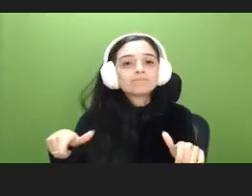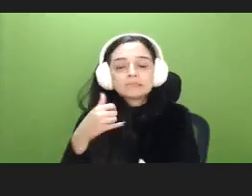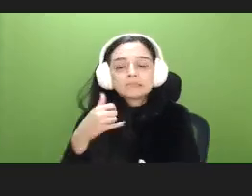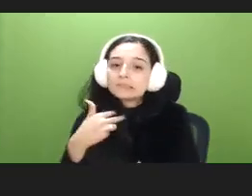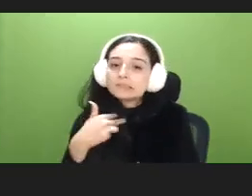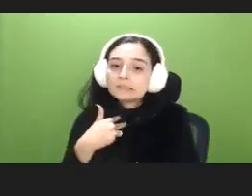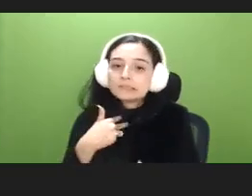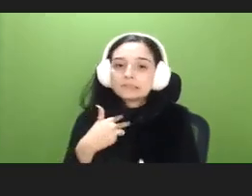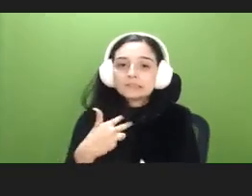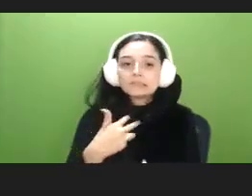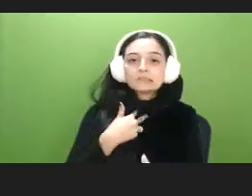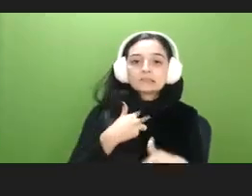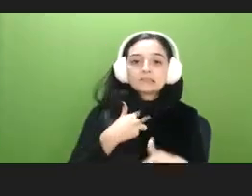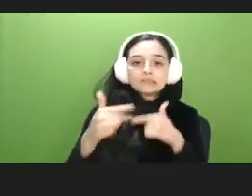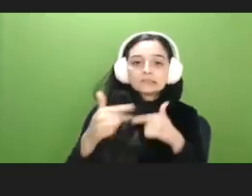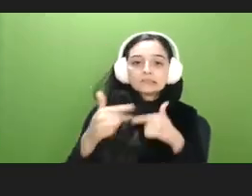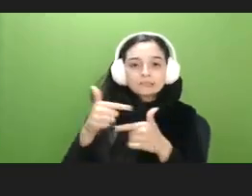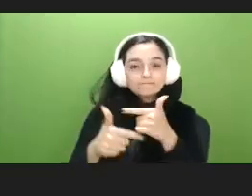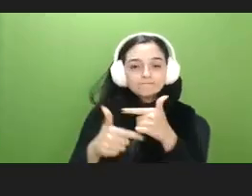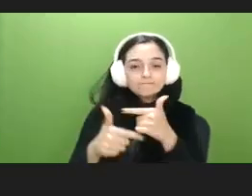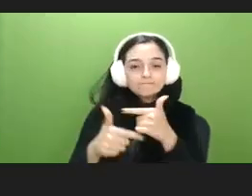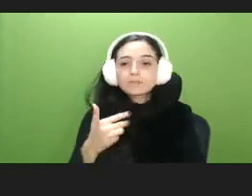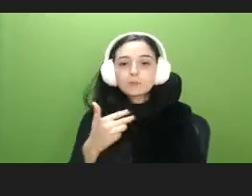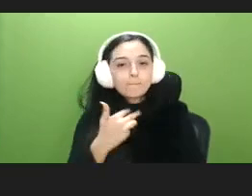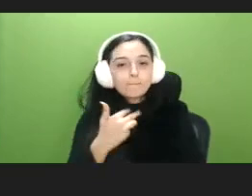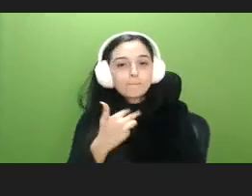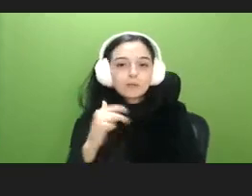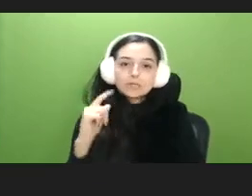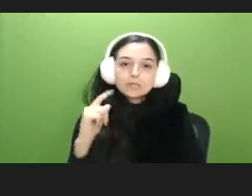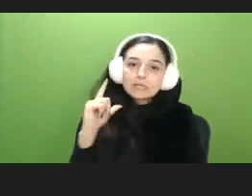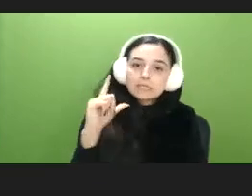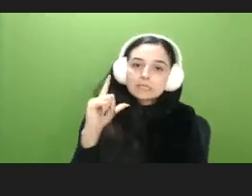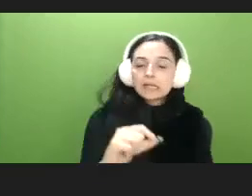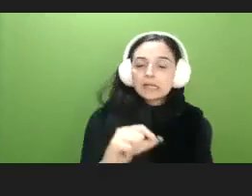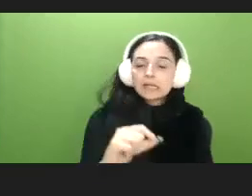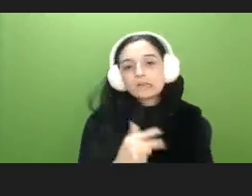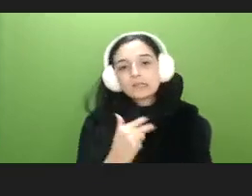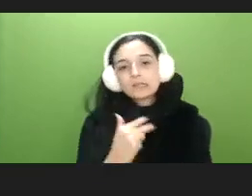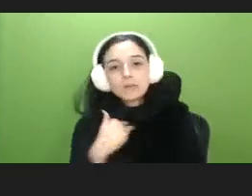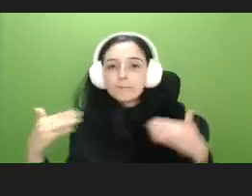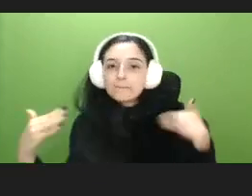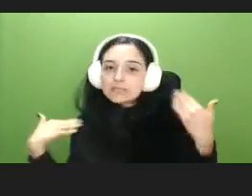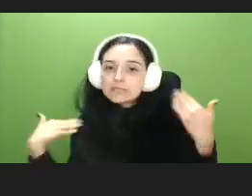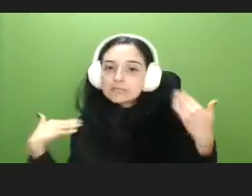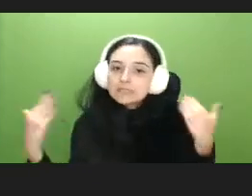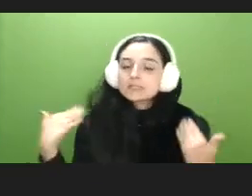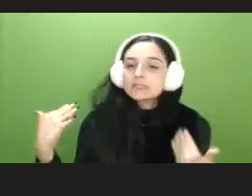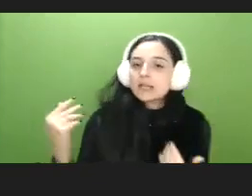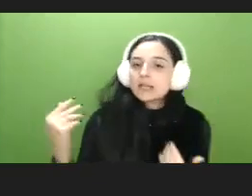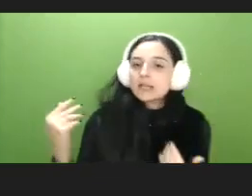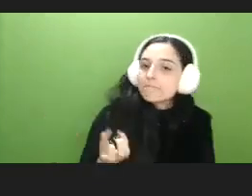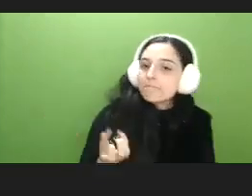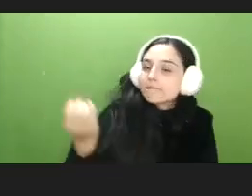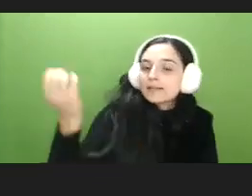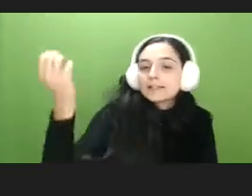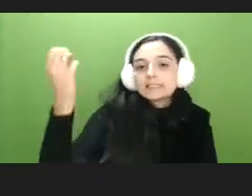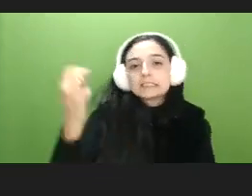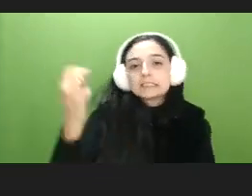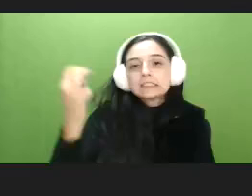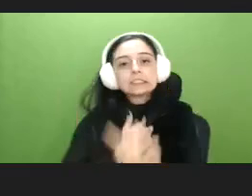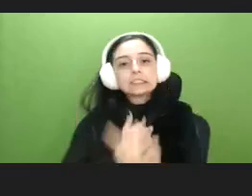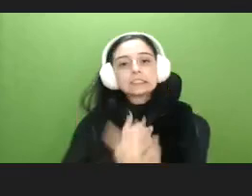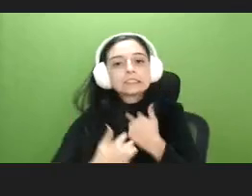acabam não podendo sair, passear, viajar, participar de atividades com